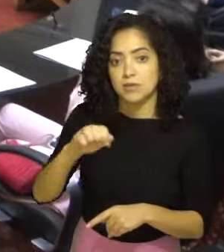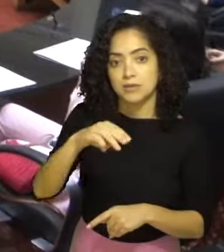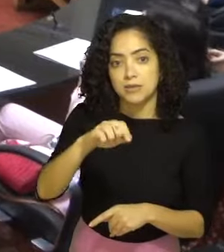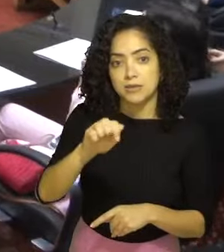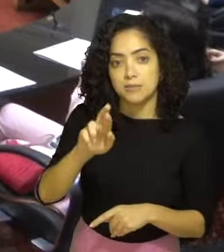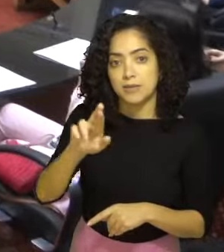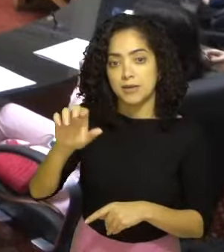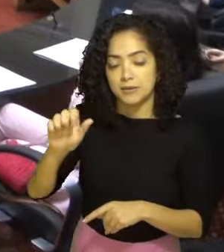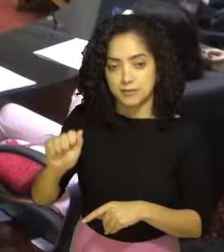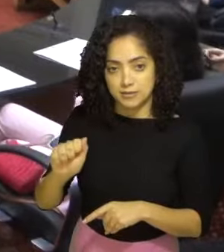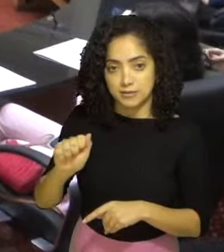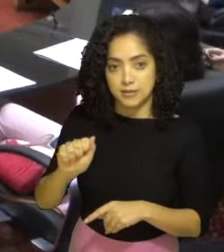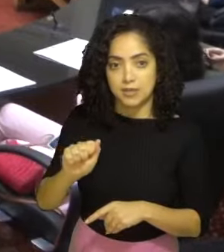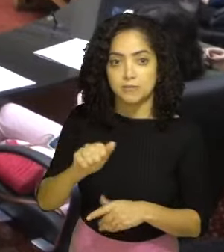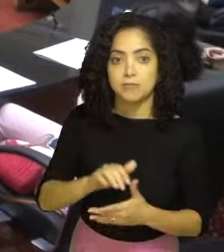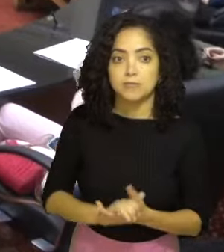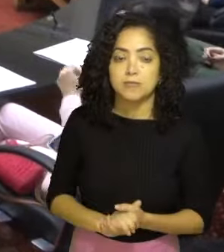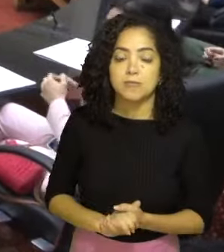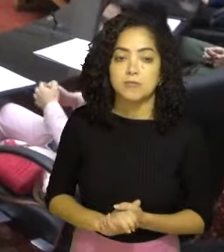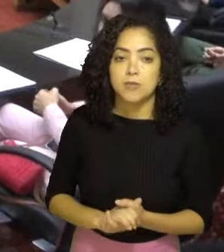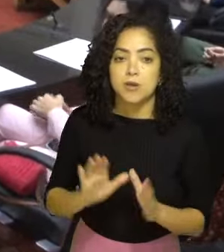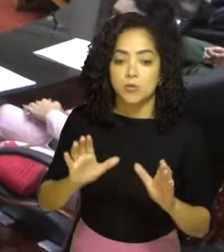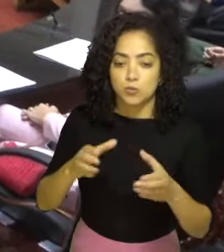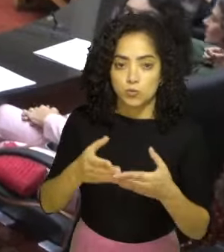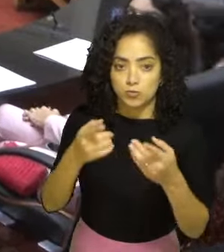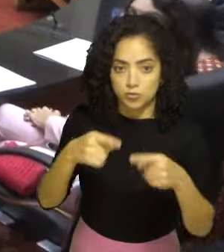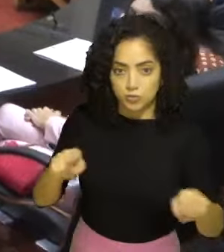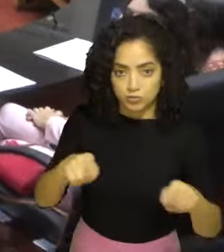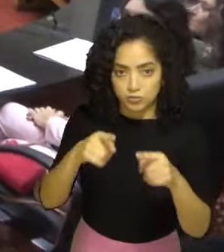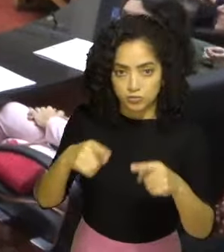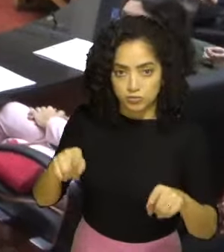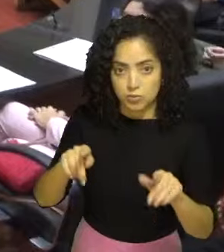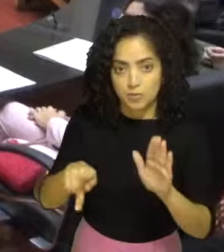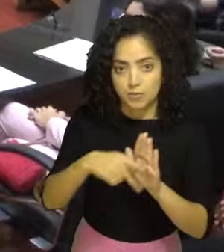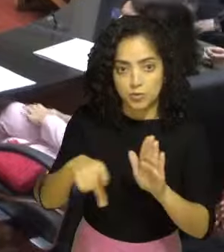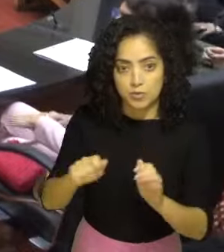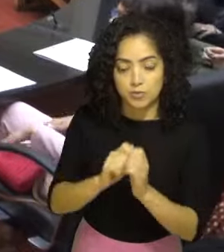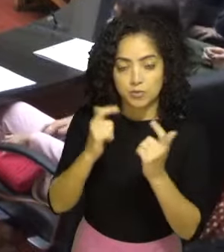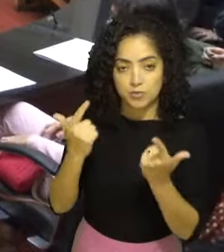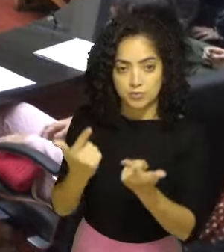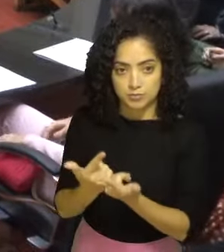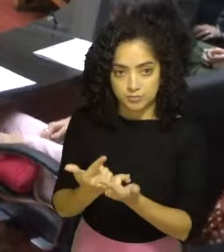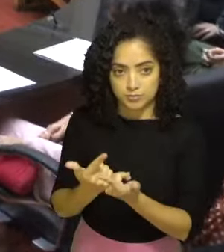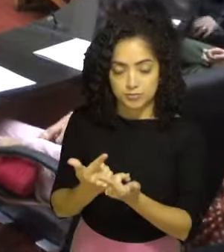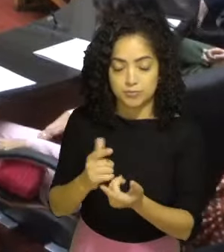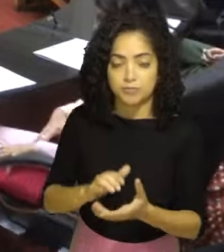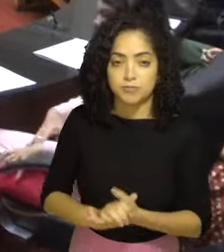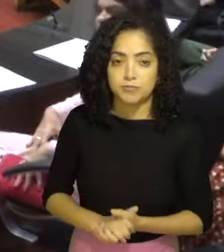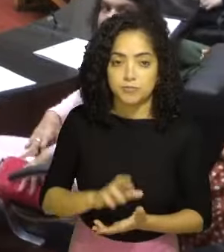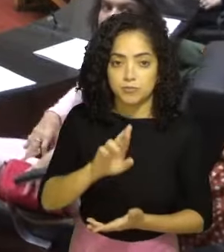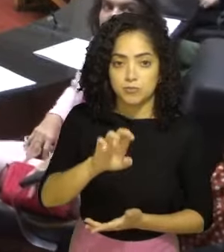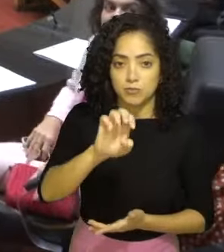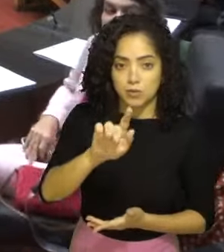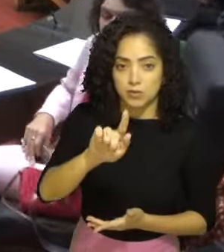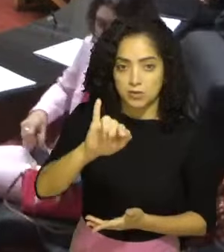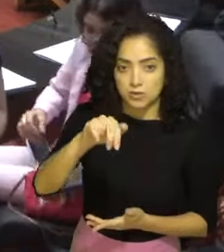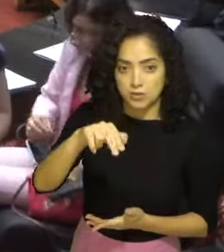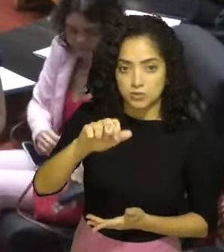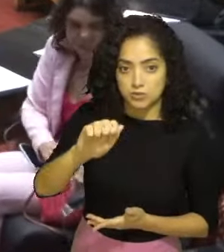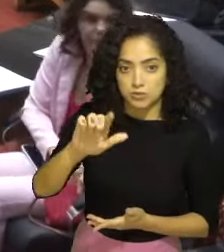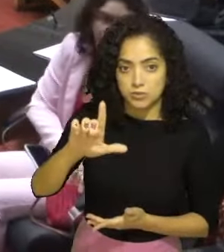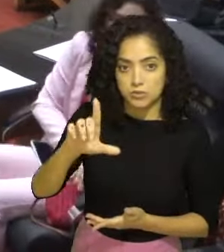Nascimento, interpretada pelo coral da Assembleia Legislativa sob a regência do maestro Reginaldo da Silva.